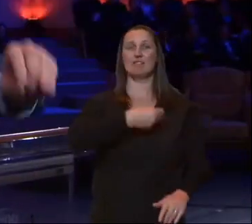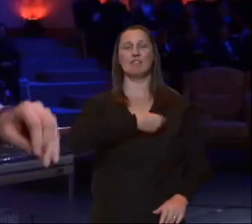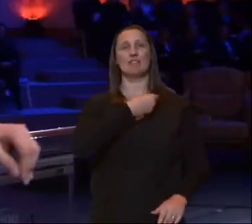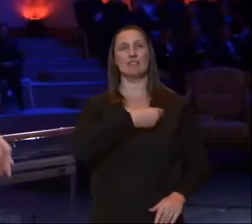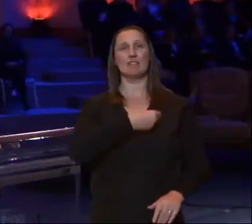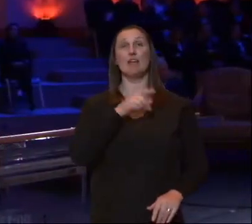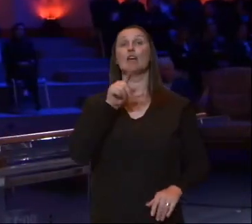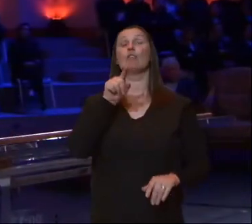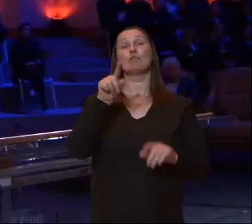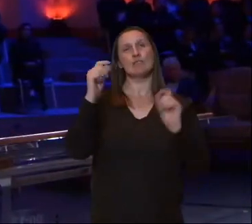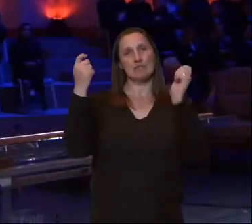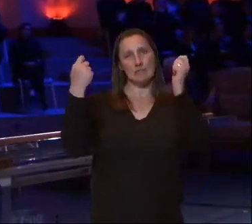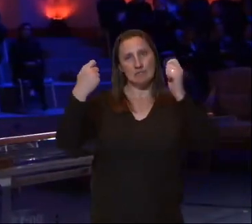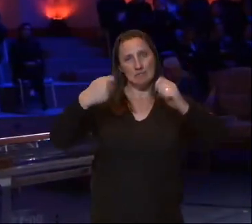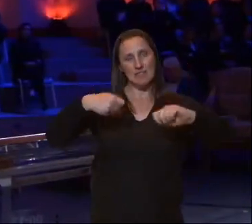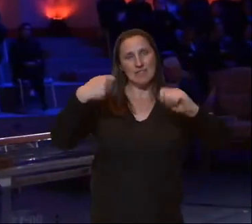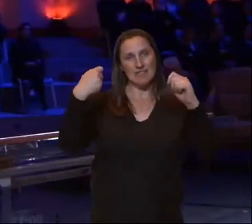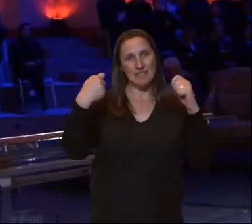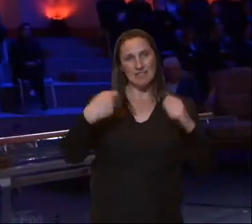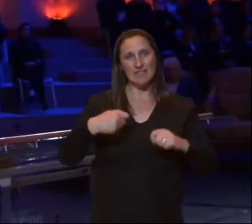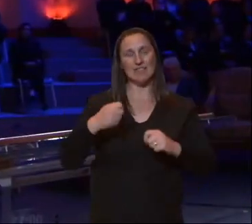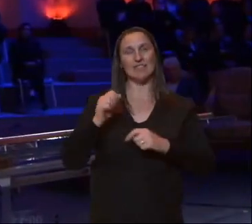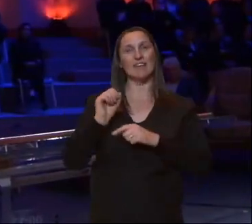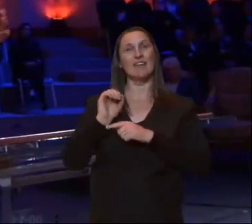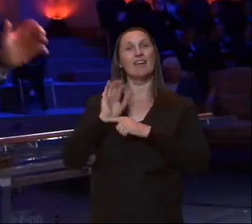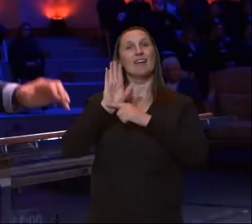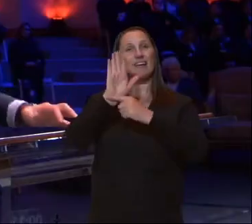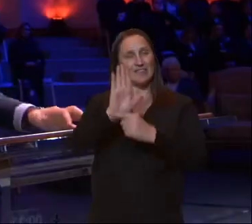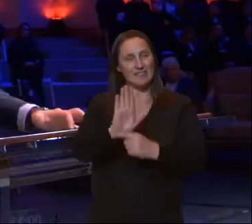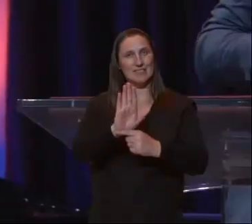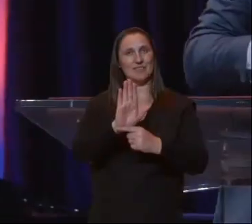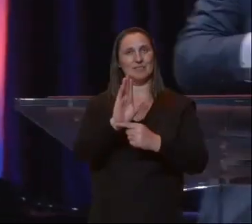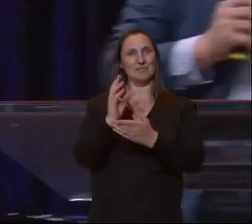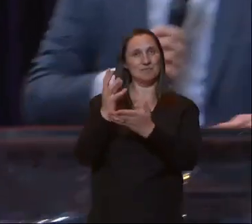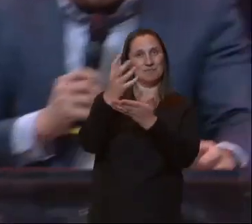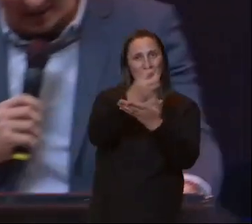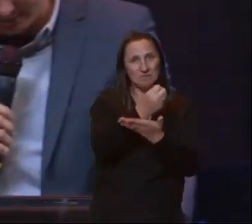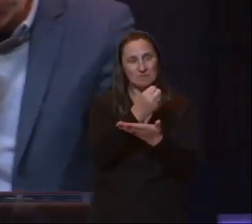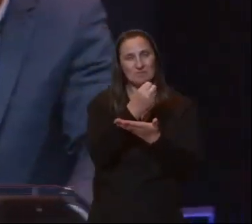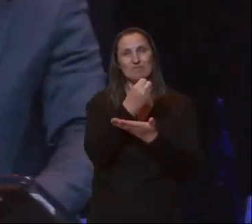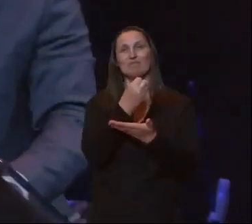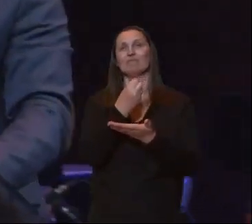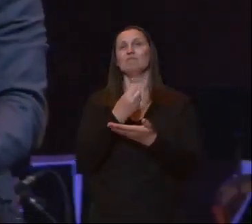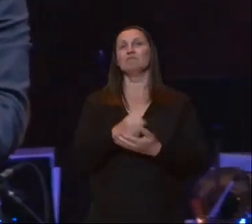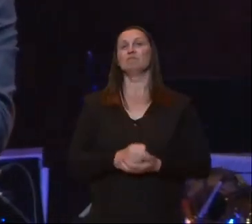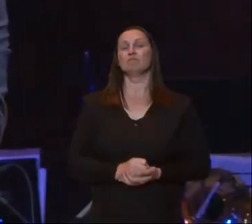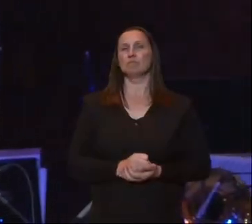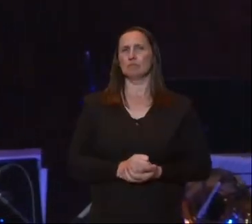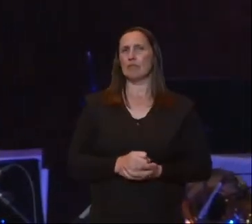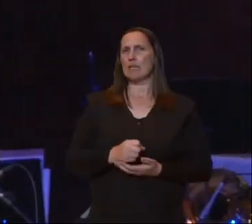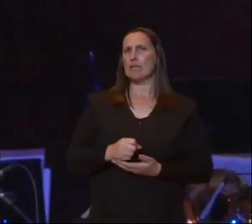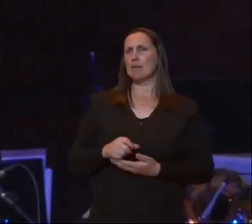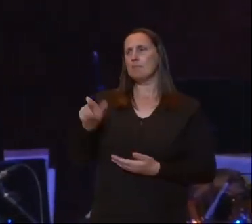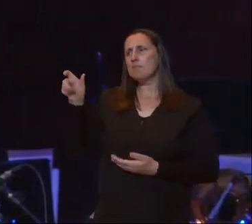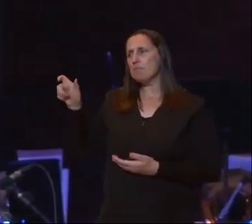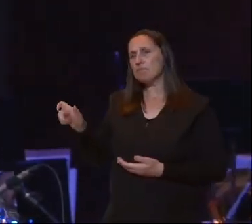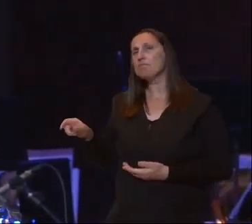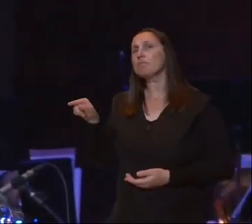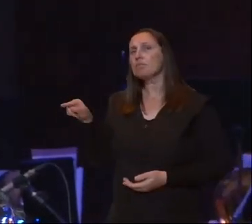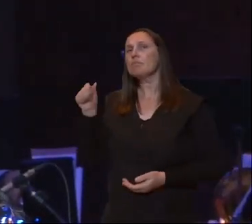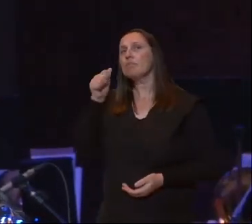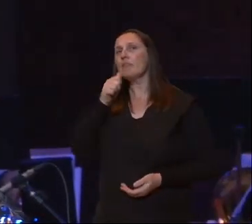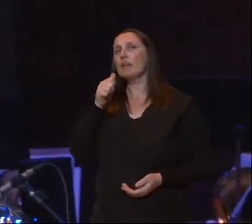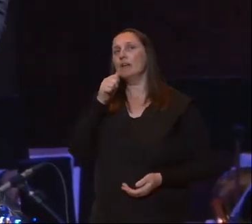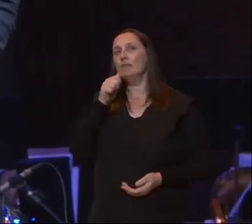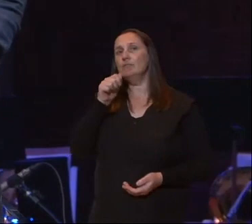Você precisa de um resgatador. A história dessa mulher também me ensina. Eu creio que ela